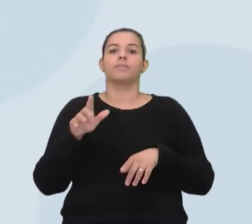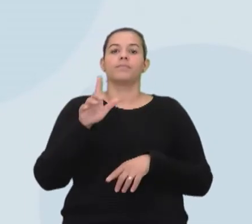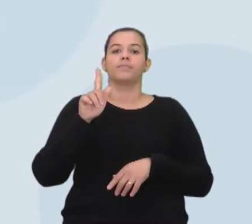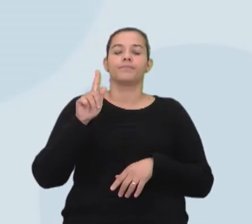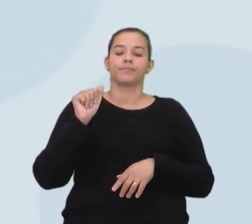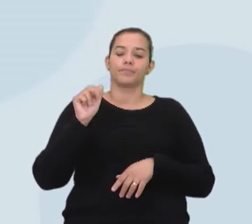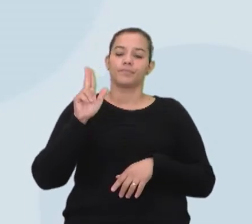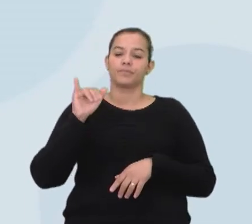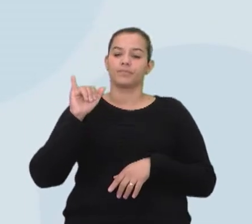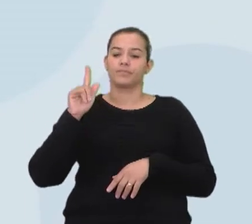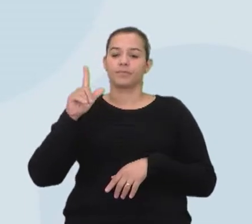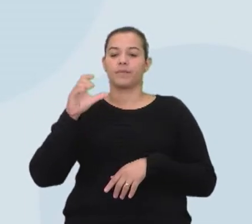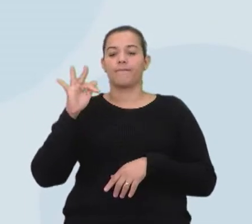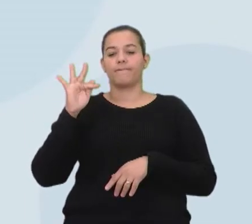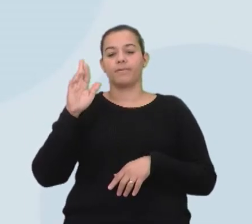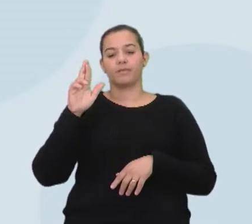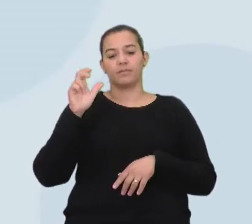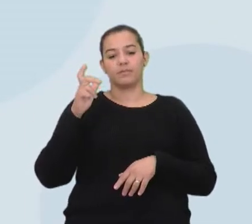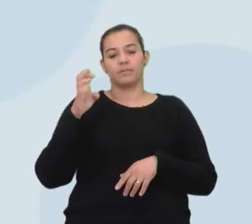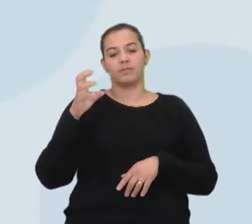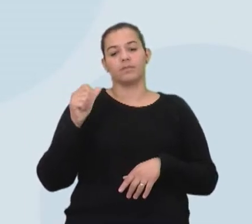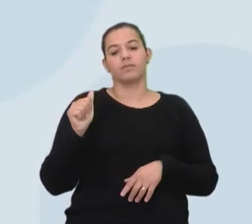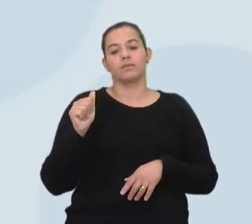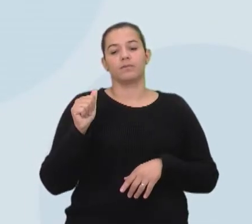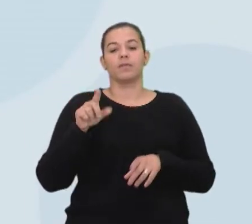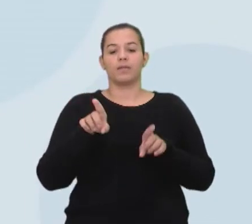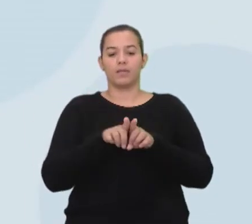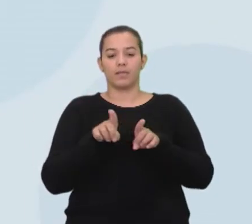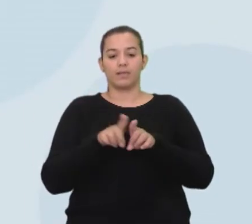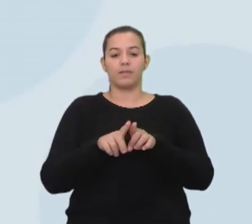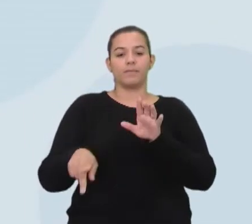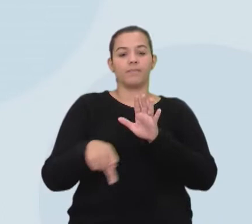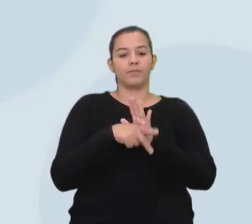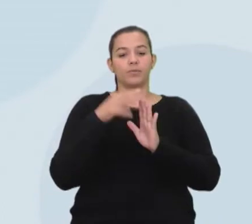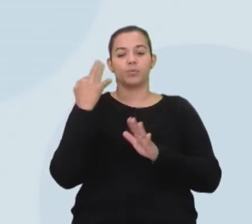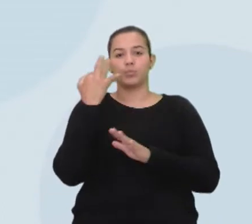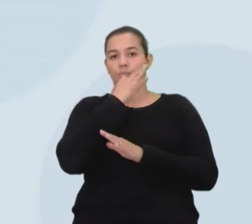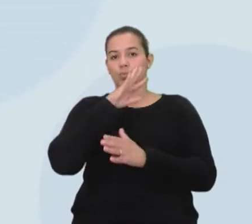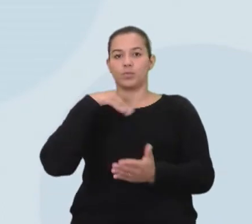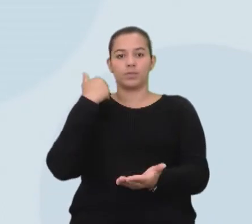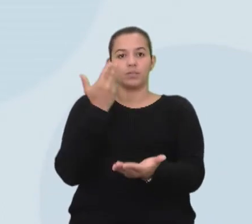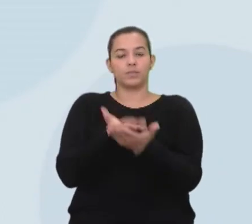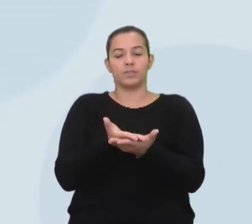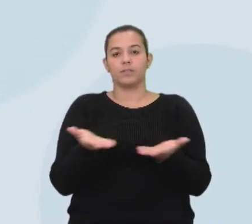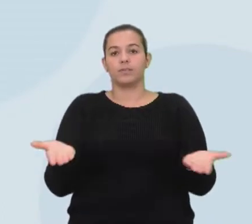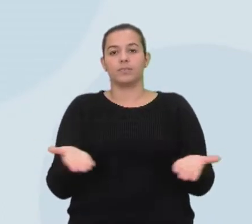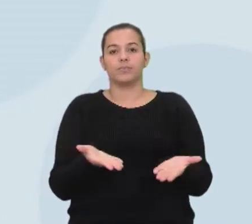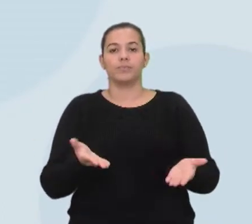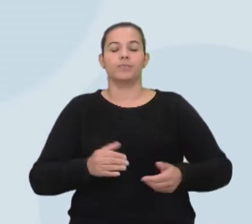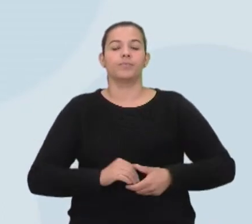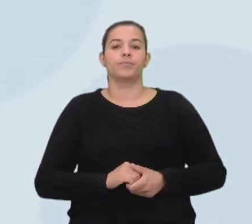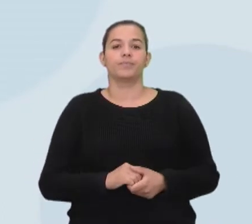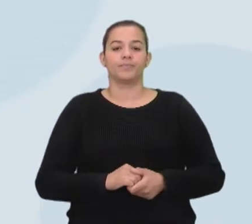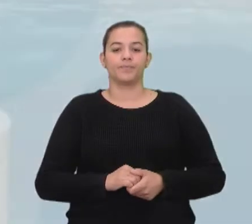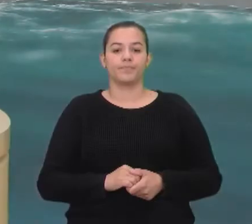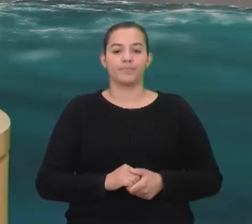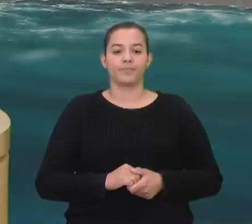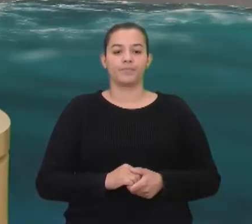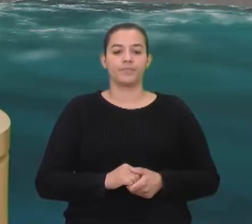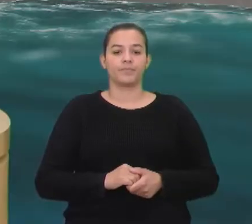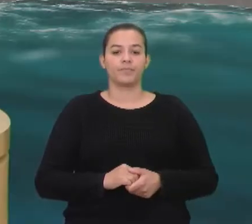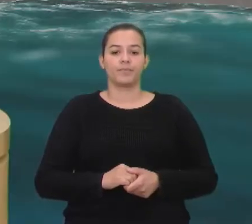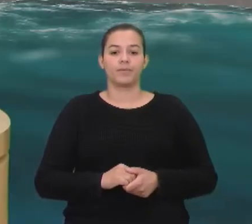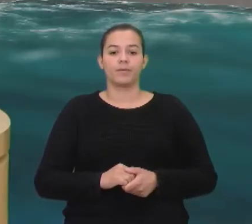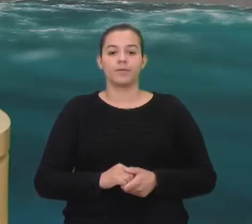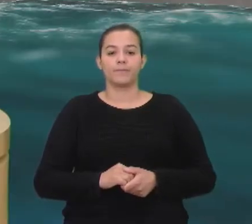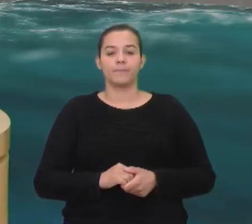E a Guiana Francesa, ela é colônia francesa até os dias de hoje, né? Pessoal, pode voltar em mim um